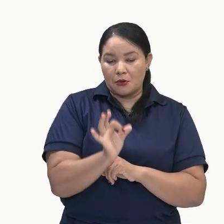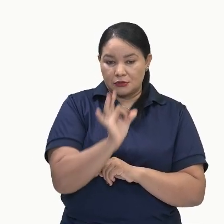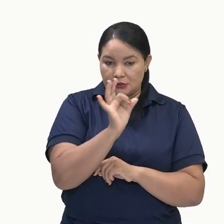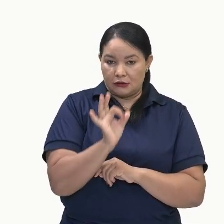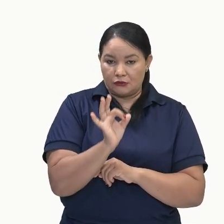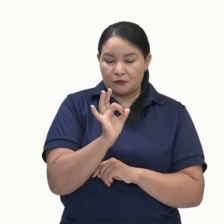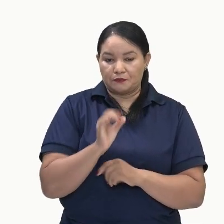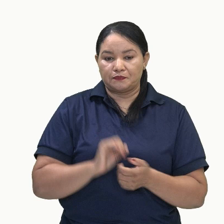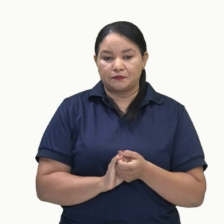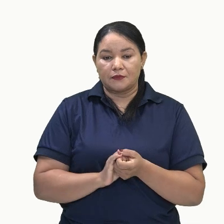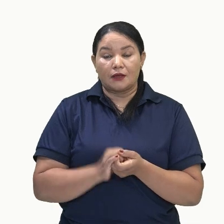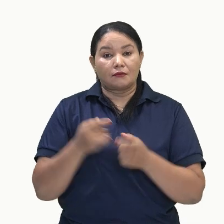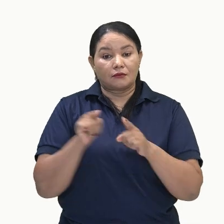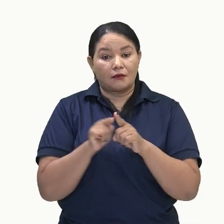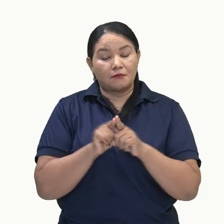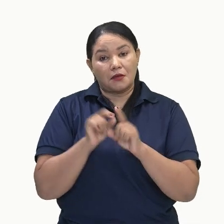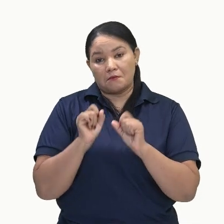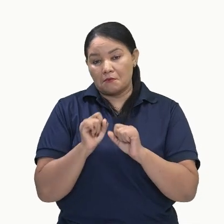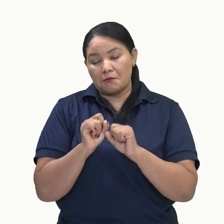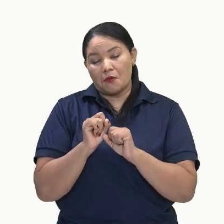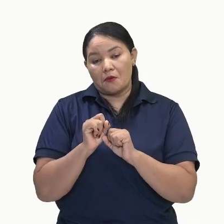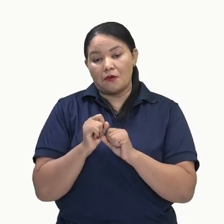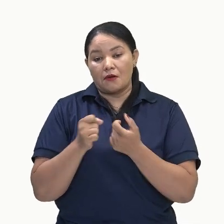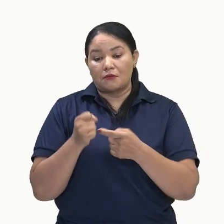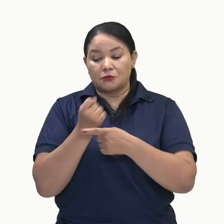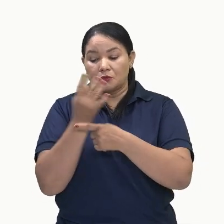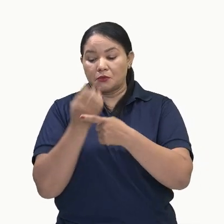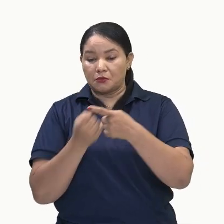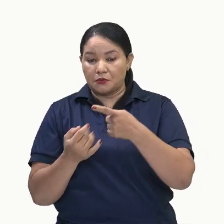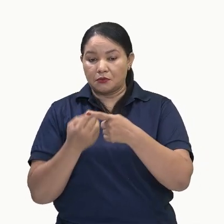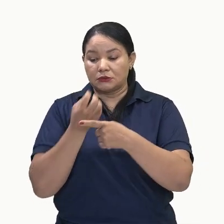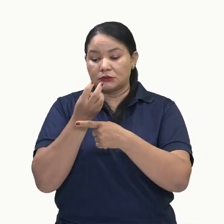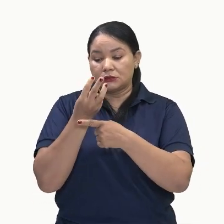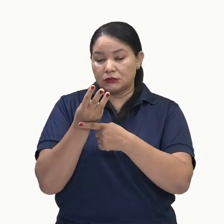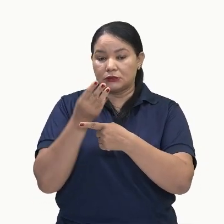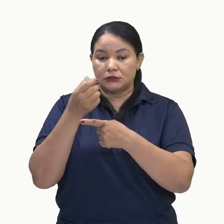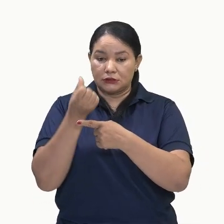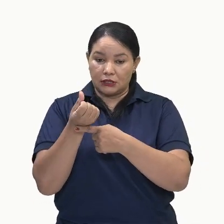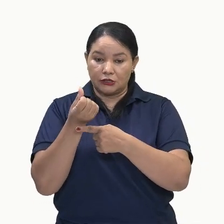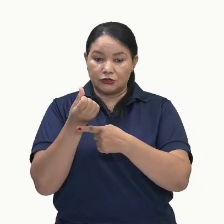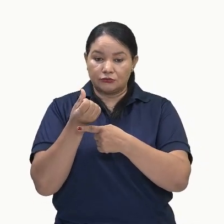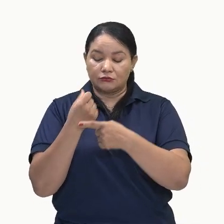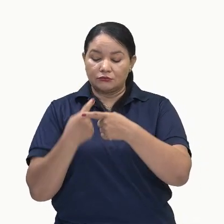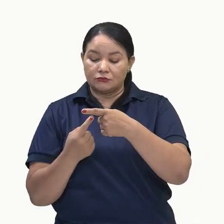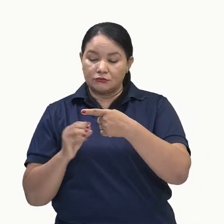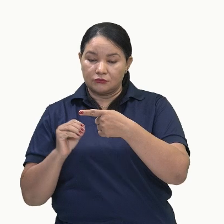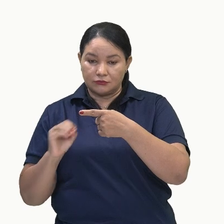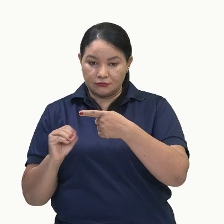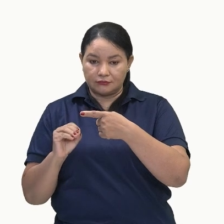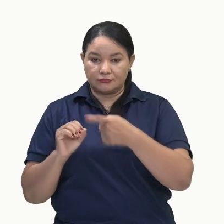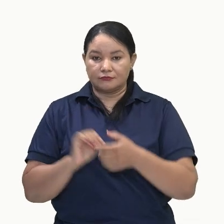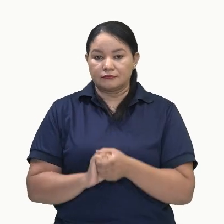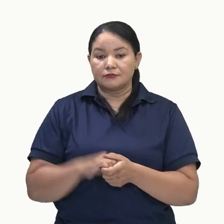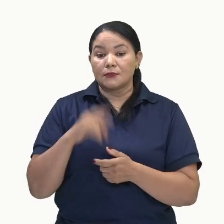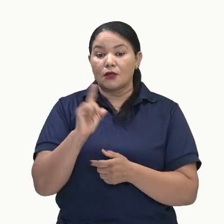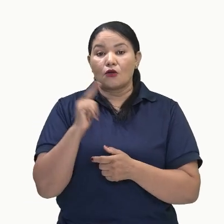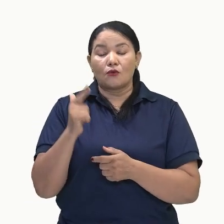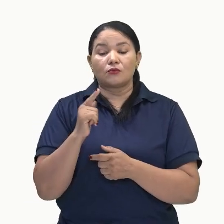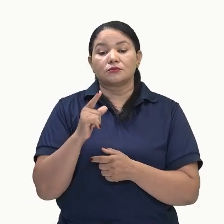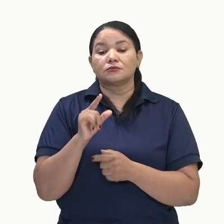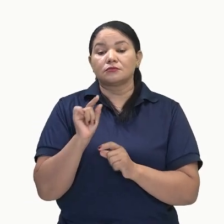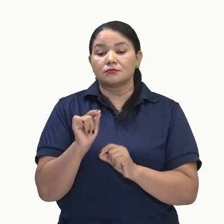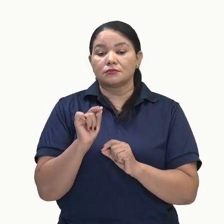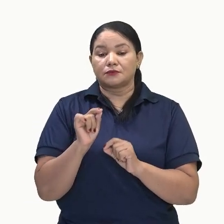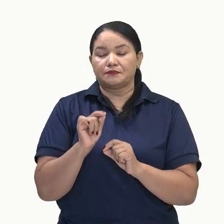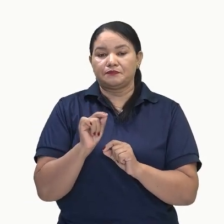Podemos ainda representar, ó, em forma de fração, ó, 36 sobre 100. E ainda podemos